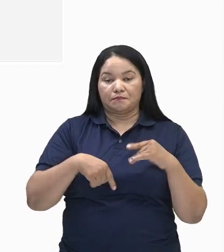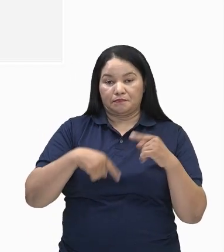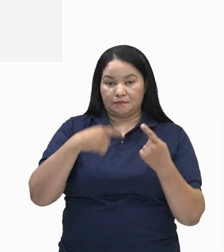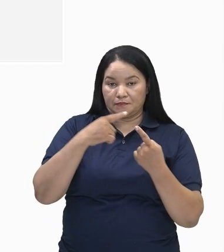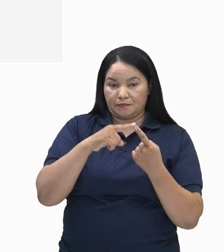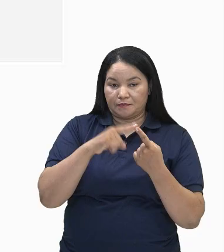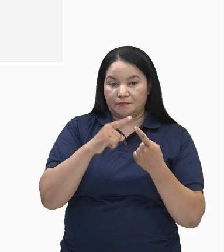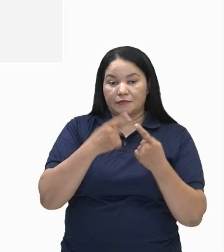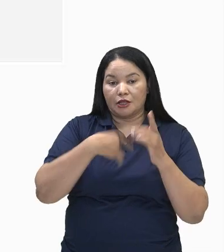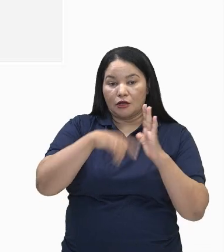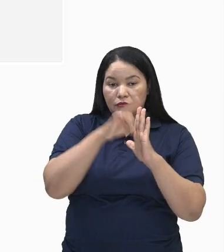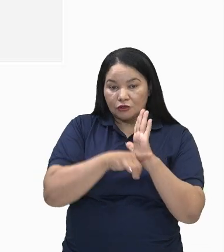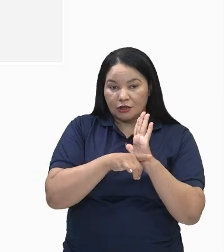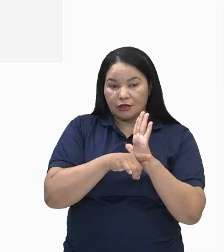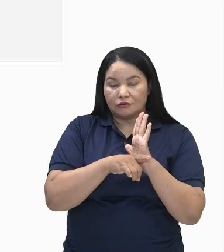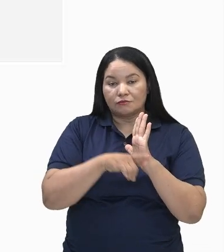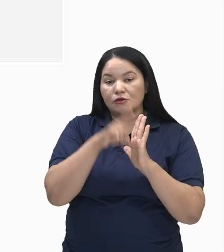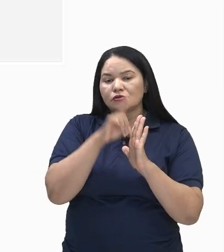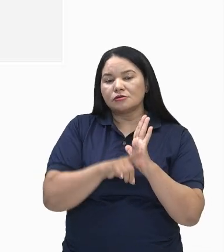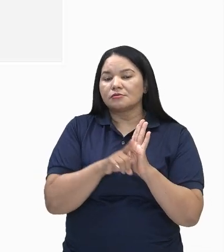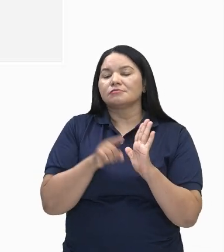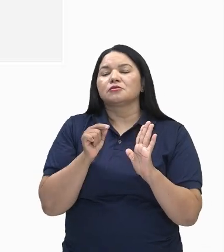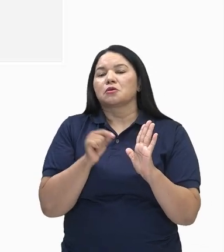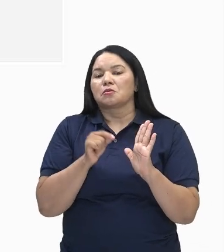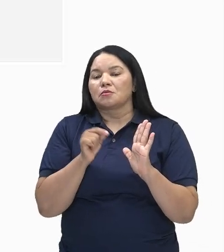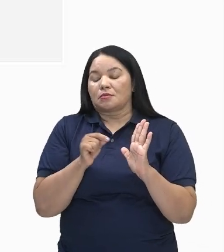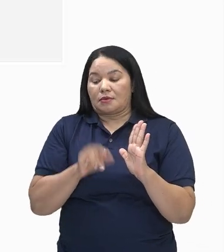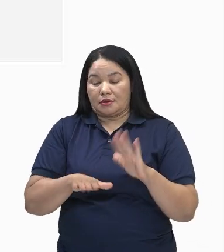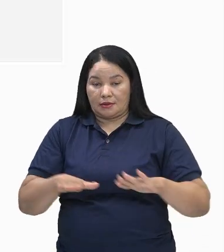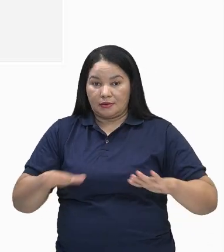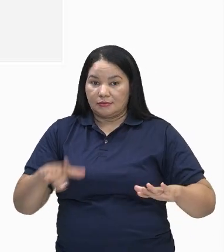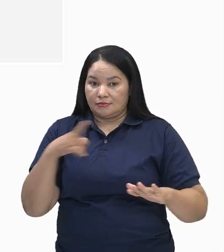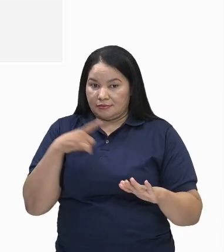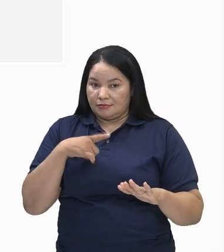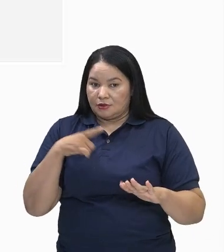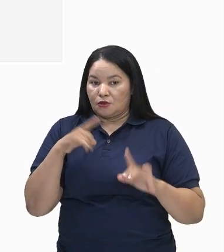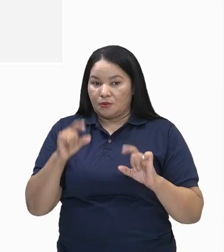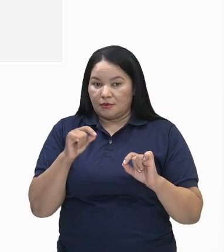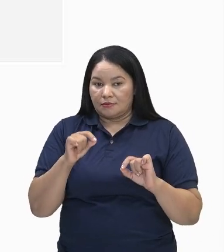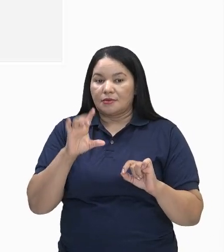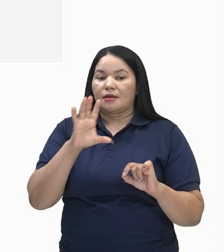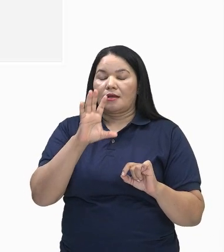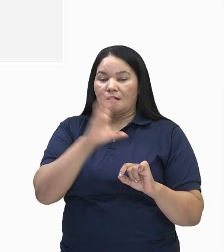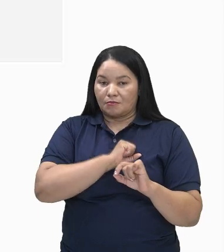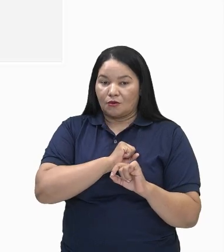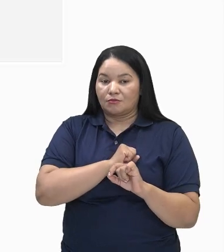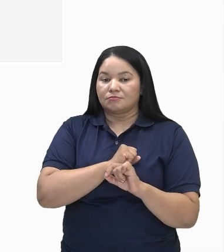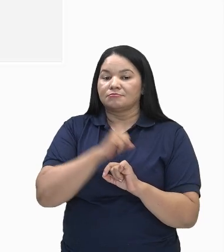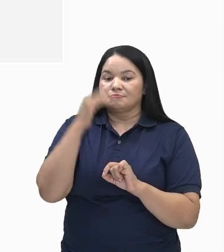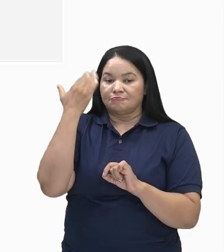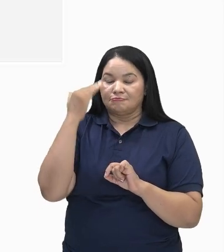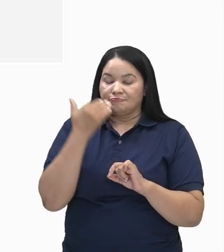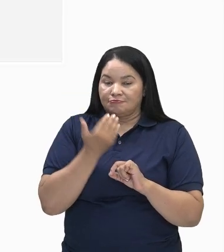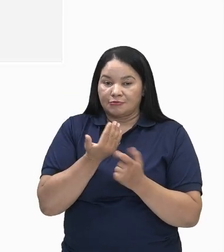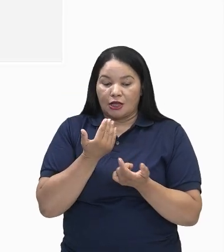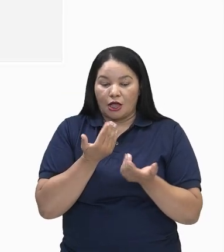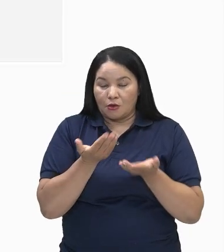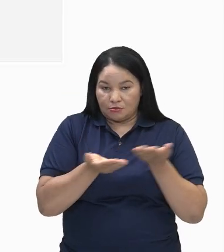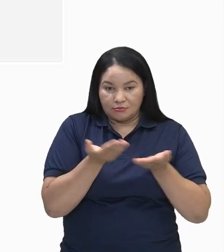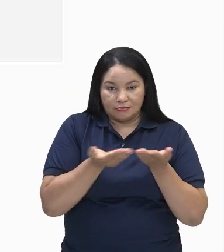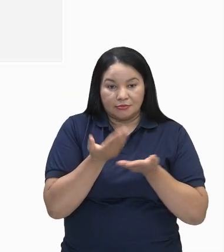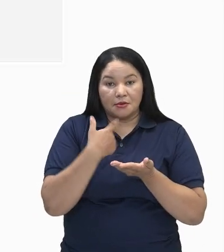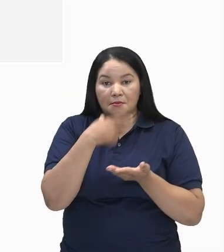direito? O direito que a criança tem, que é ao amor, à compreensão por parte dos pais e